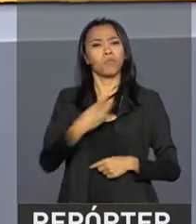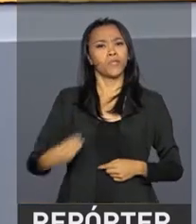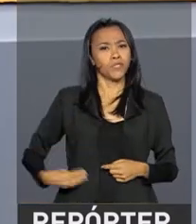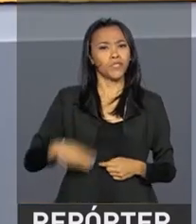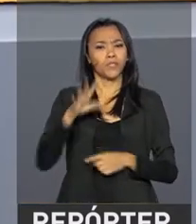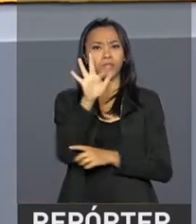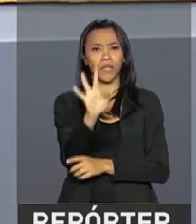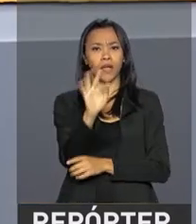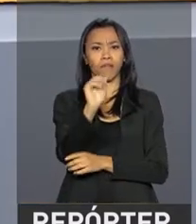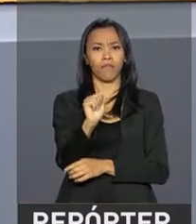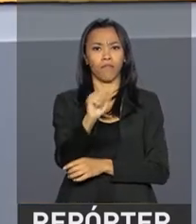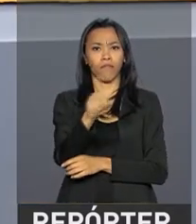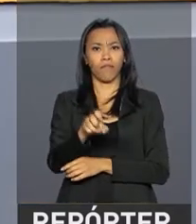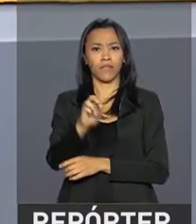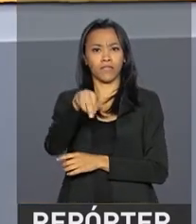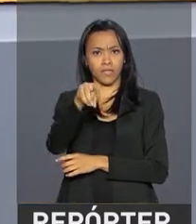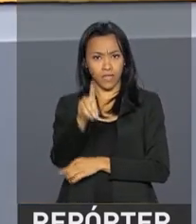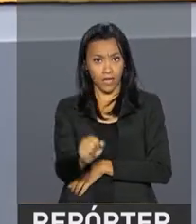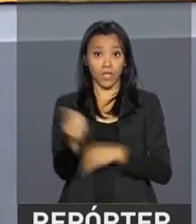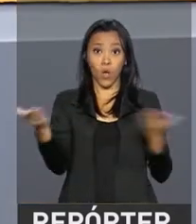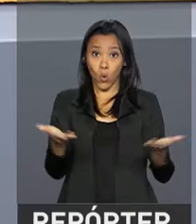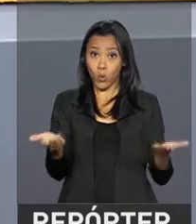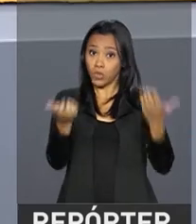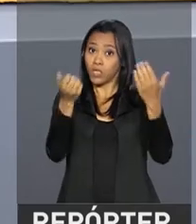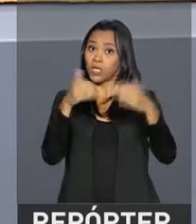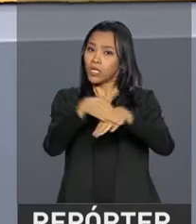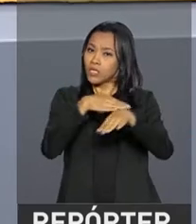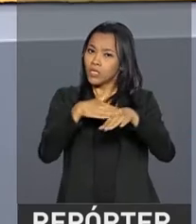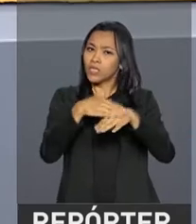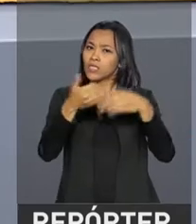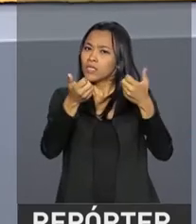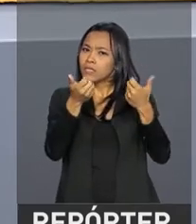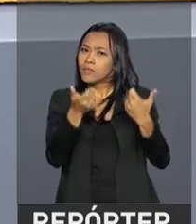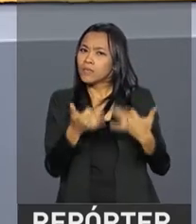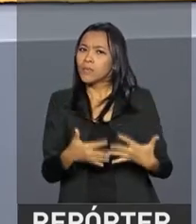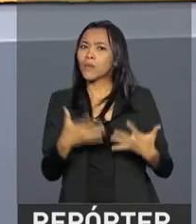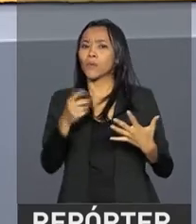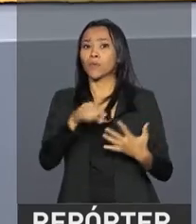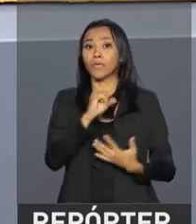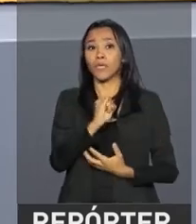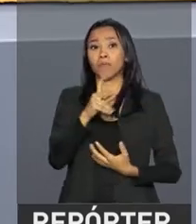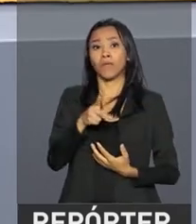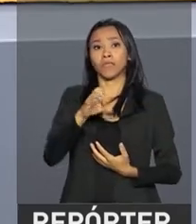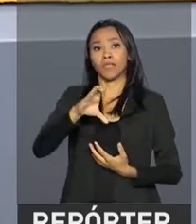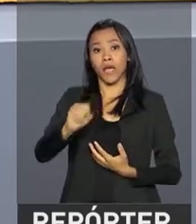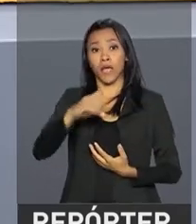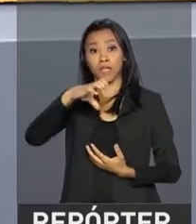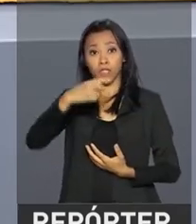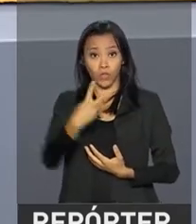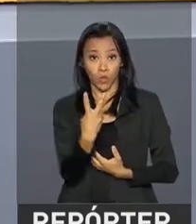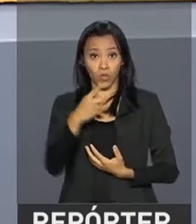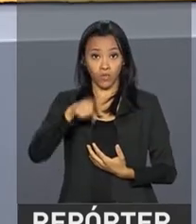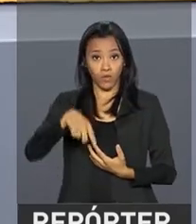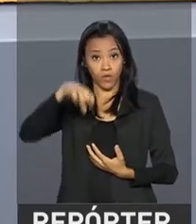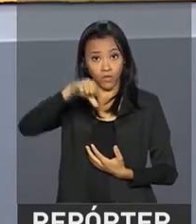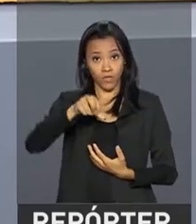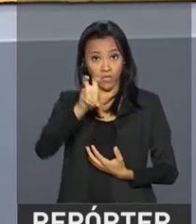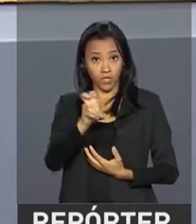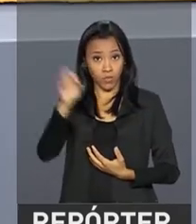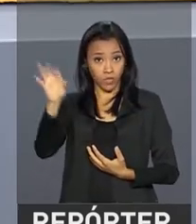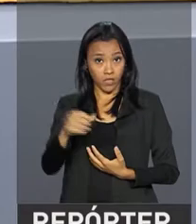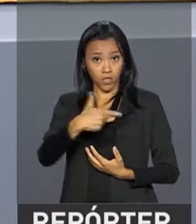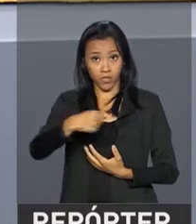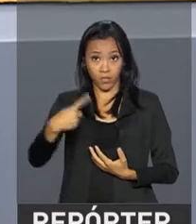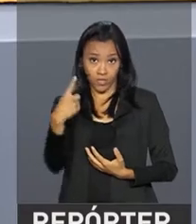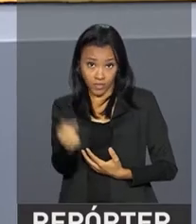henrique meirelles comentou hoje esse resultado do ipca-15 ficou em 2,95 por cento em 2017 portanto